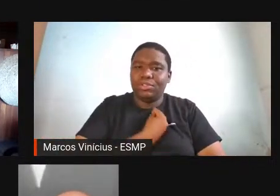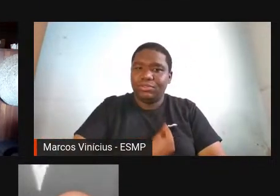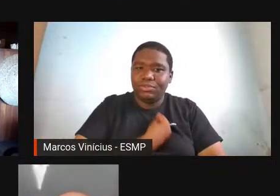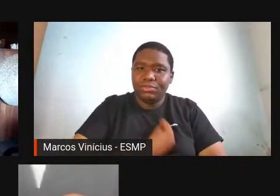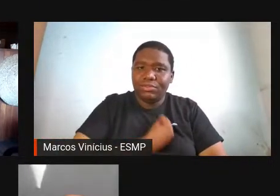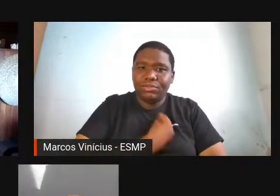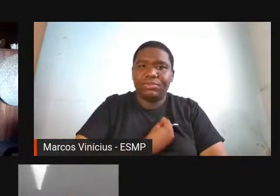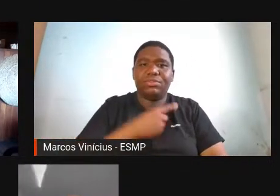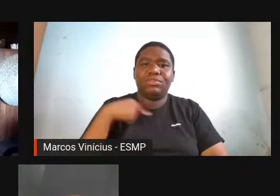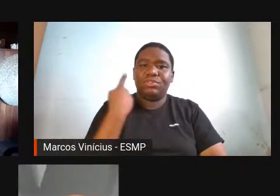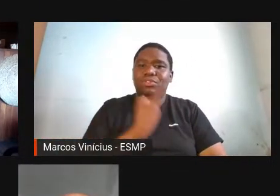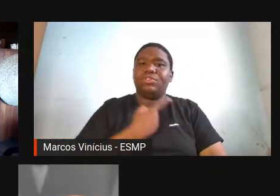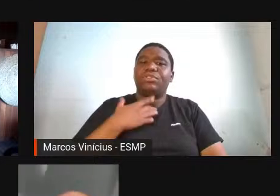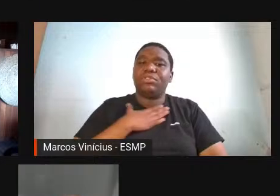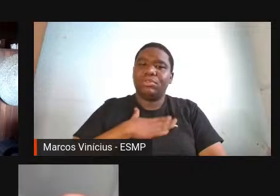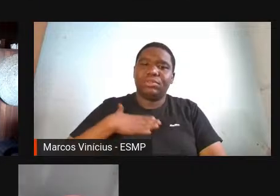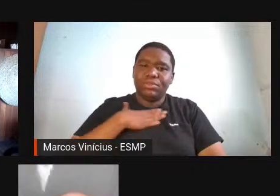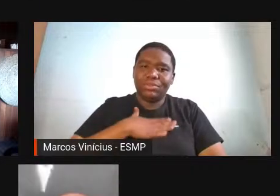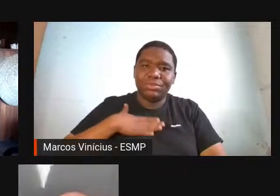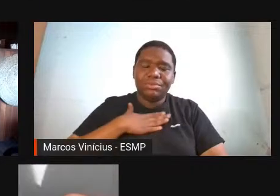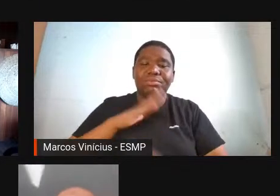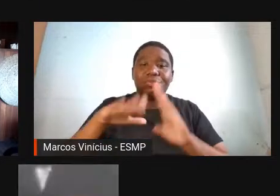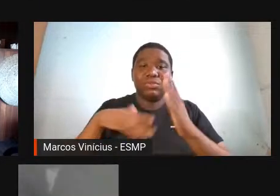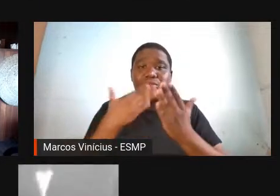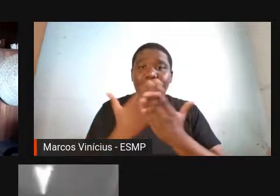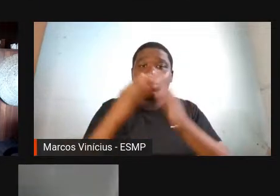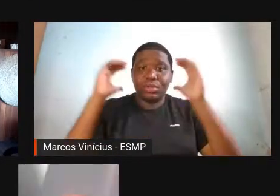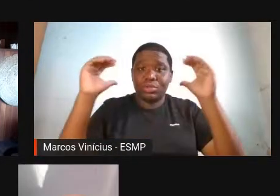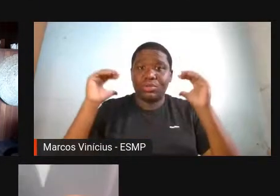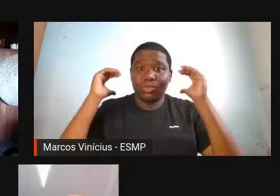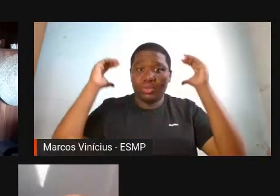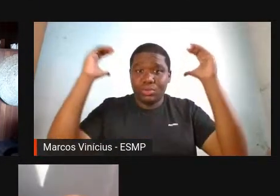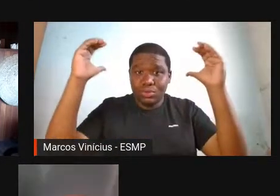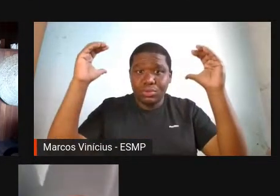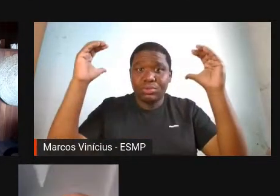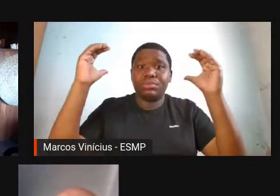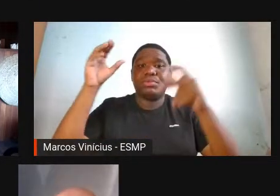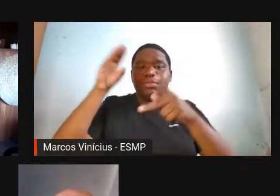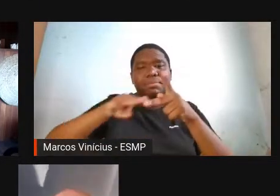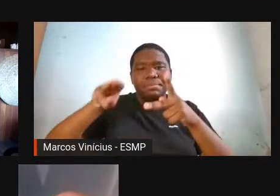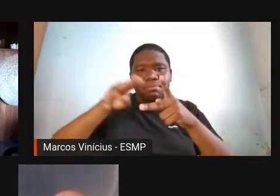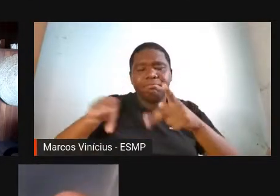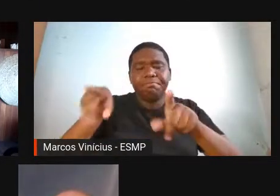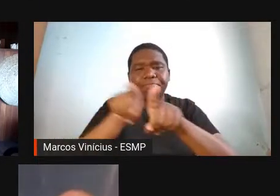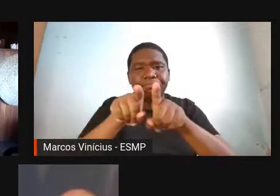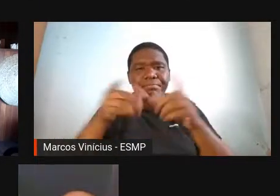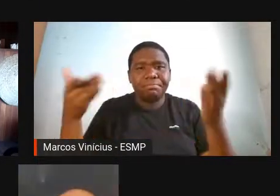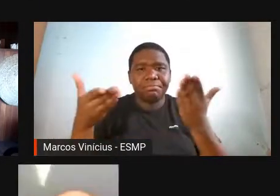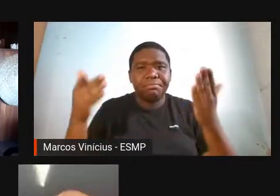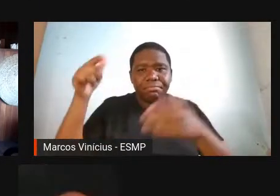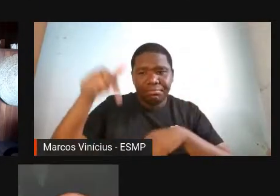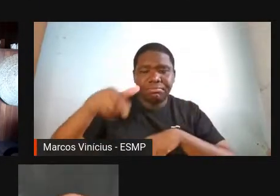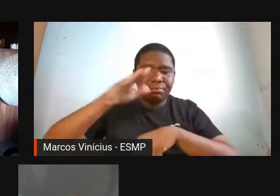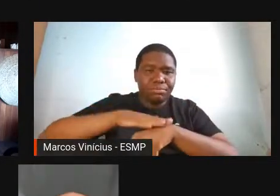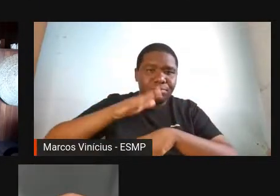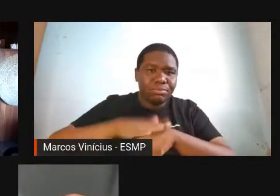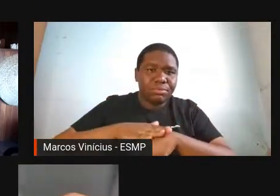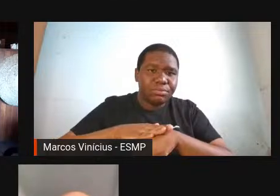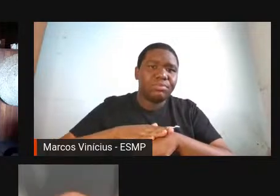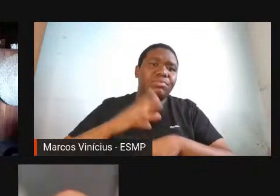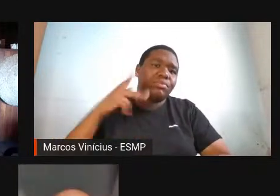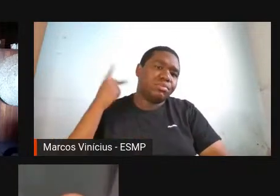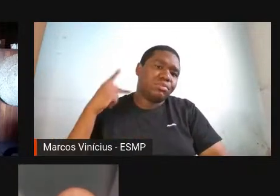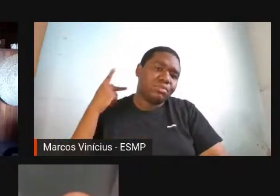A satisfação que a Escola Superior do Ministério Público também está, no momento, representando o Procurador-Geral de Justiça, doutor